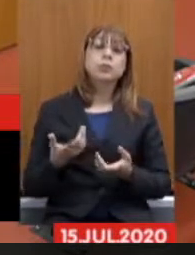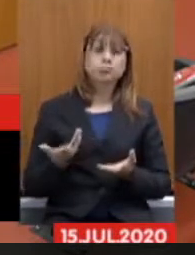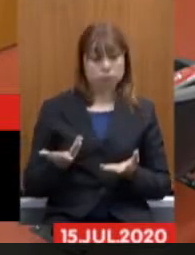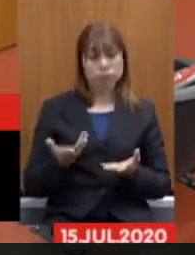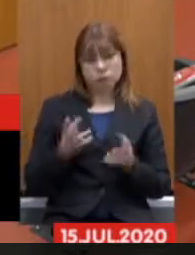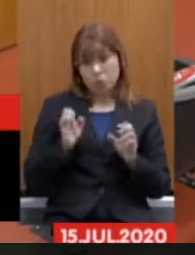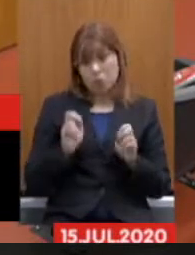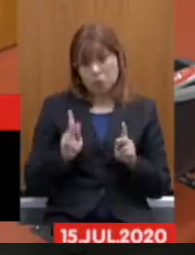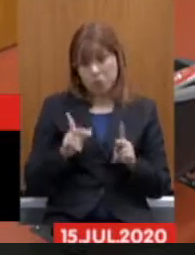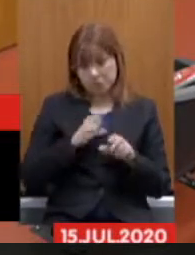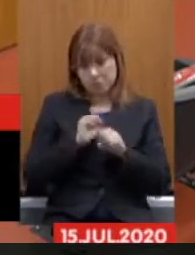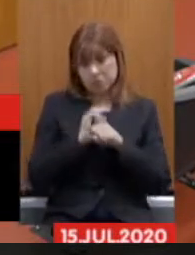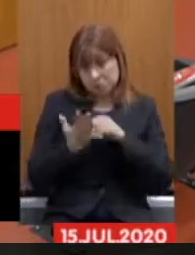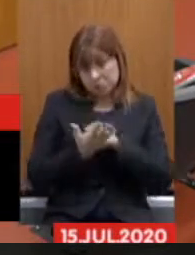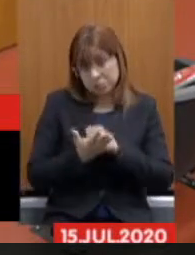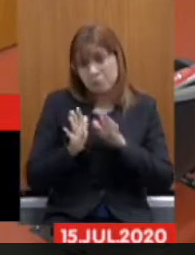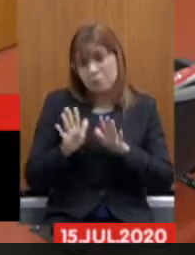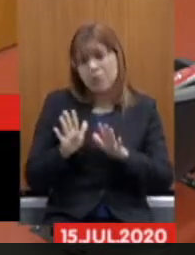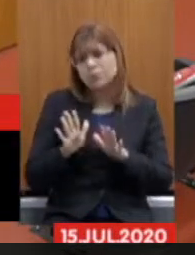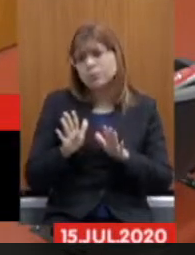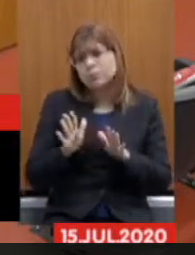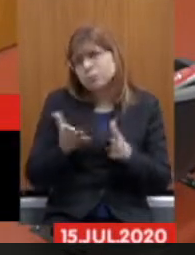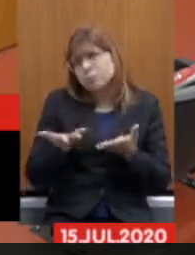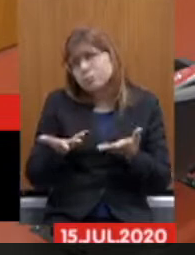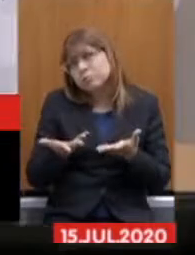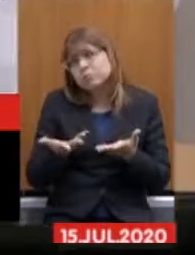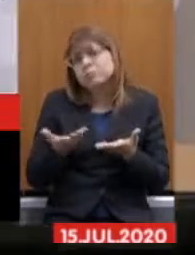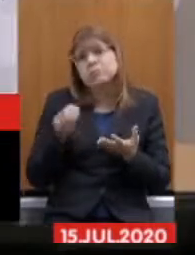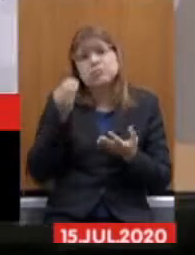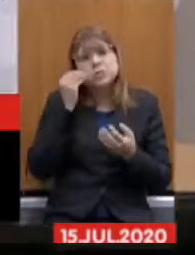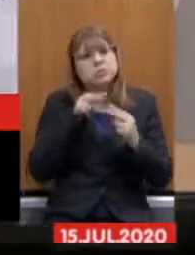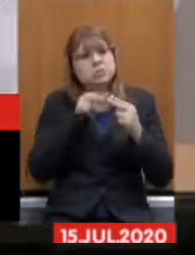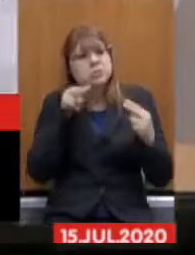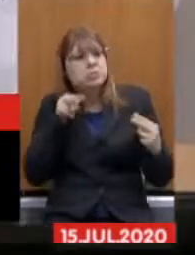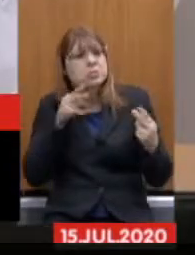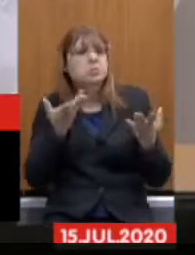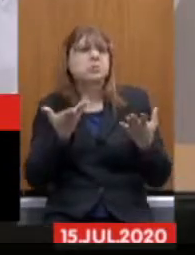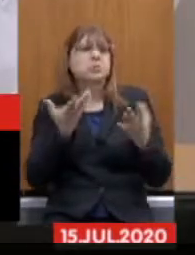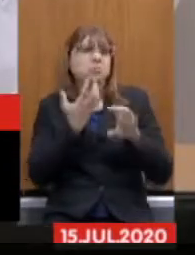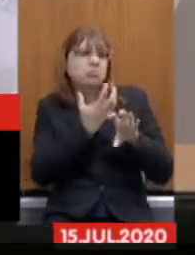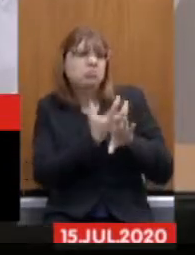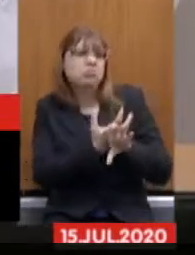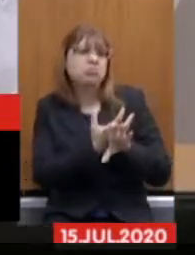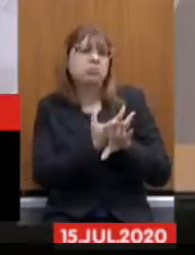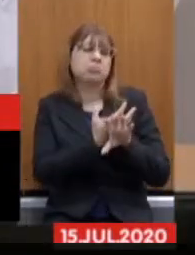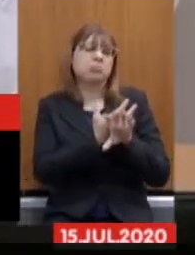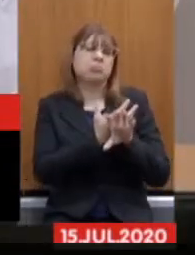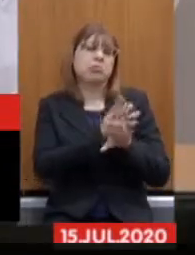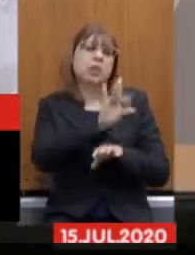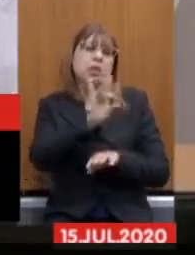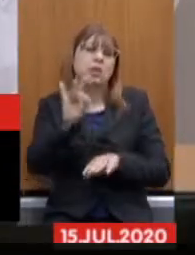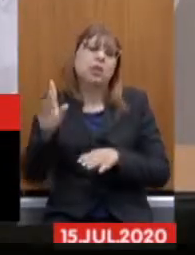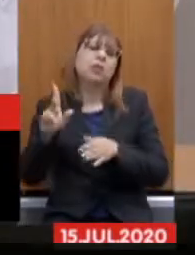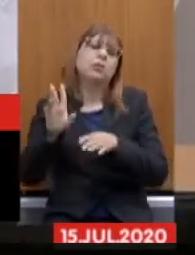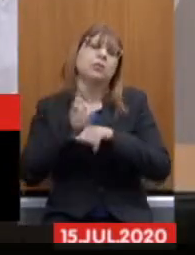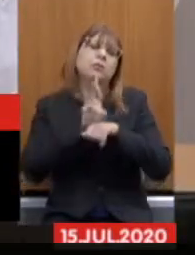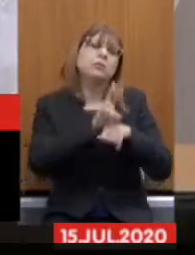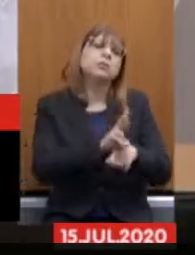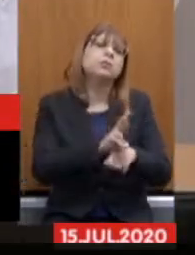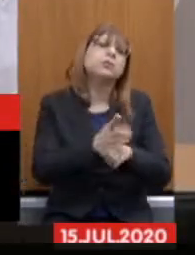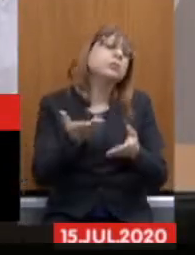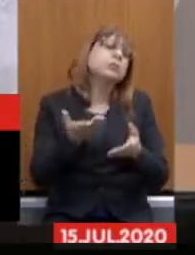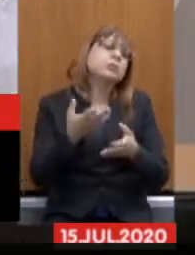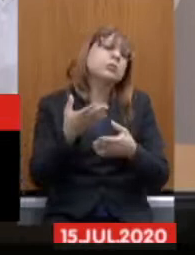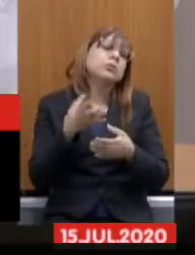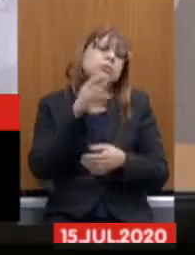pandemia porque não chamou de forma remoto online as representações dos servidores para discutir